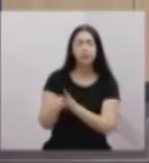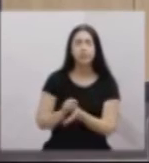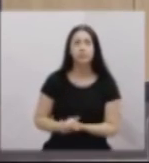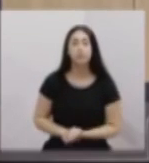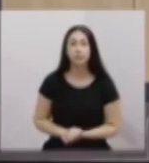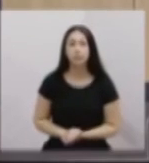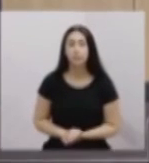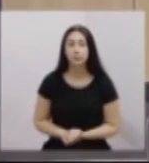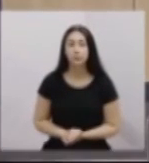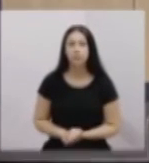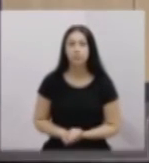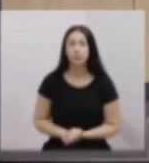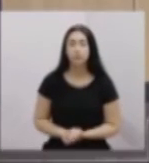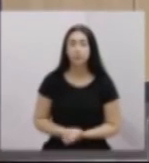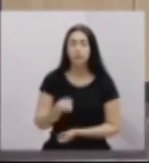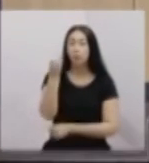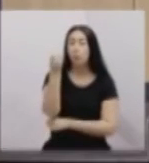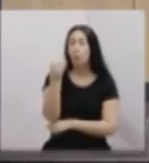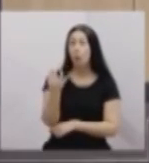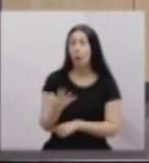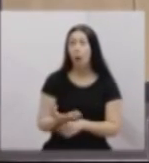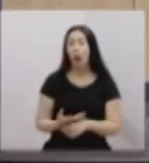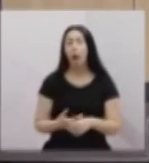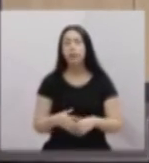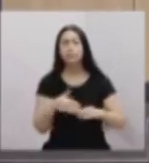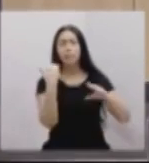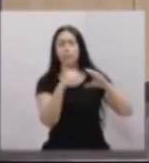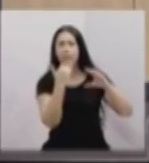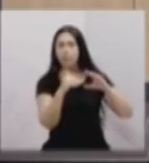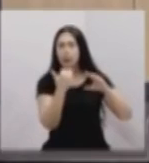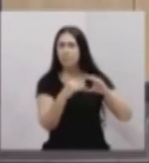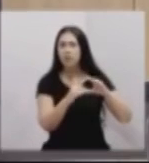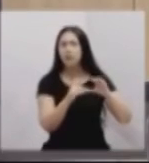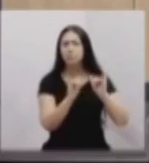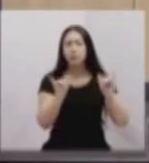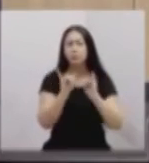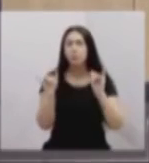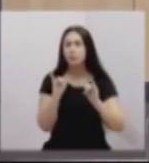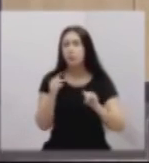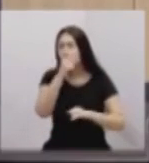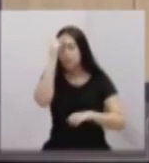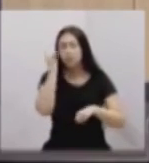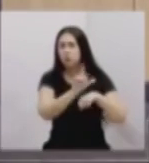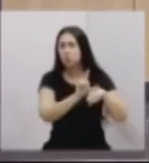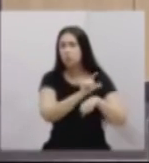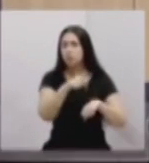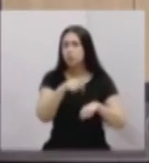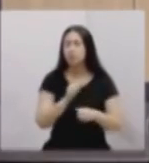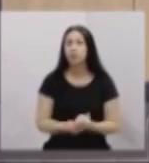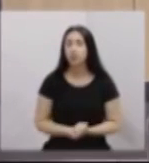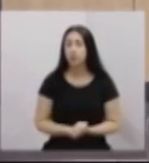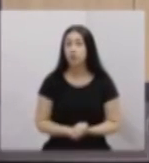informações: quantas notificações foram emitidas aos comerciantes de Jacareí sobre